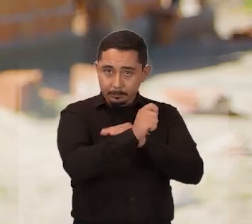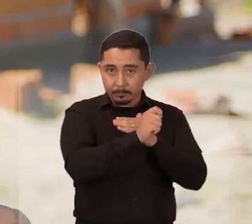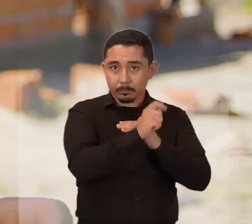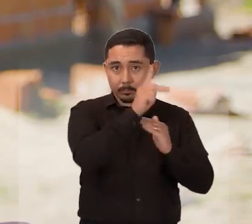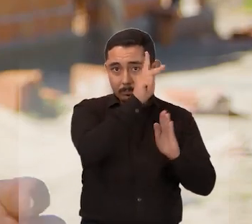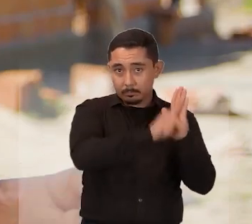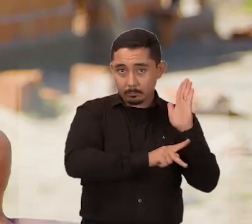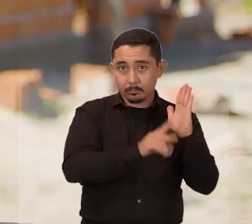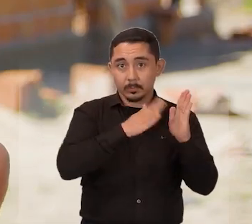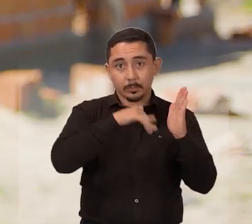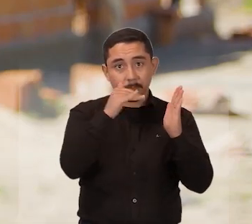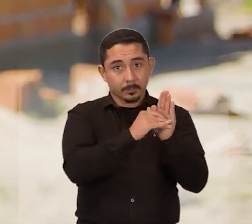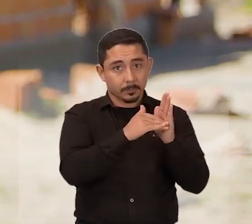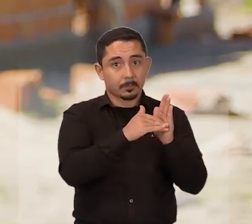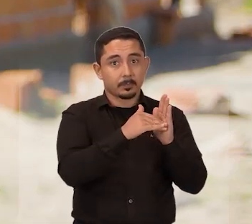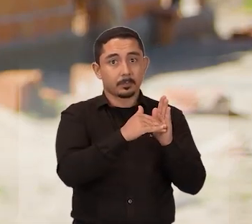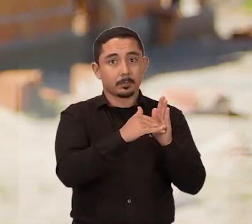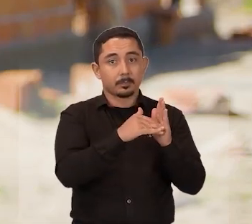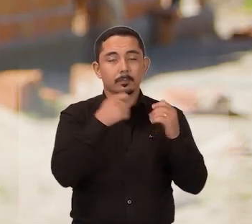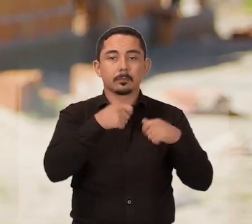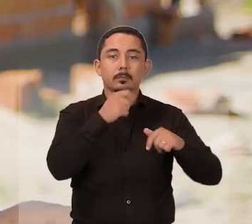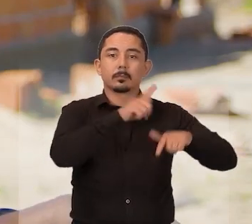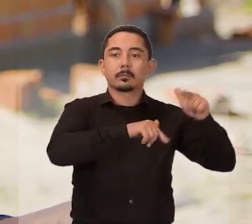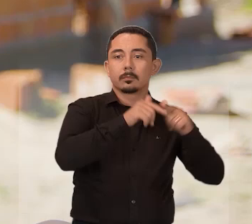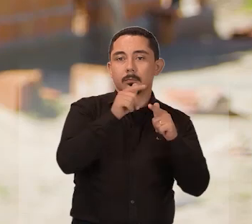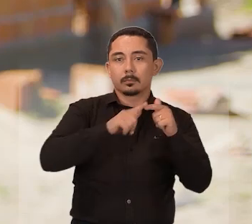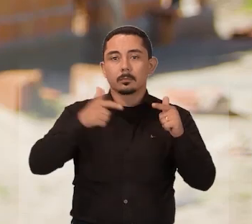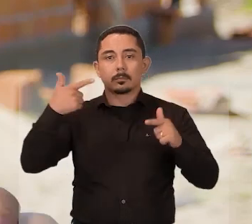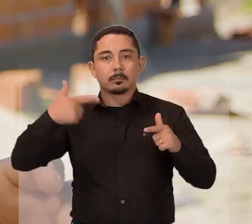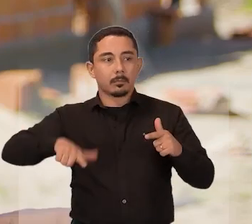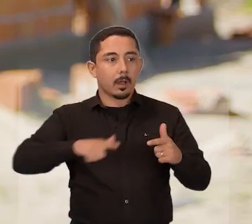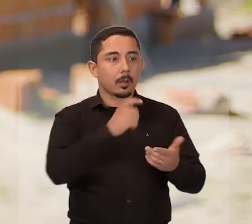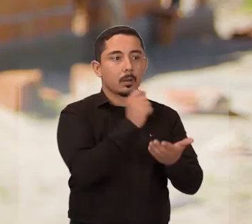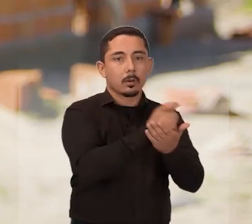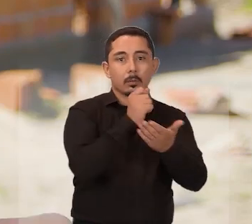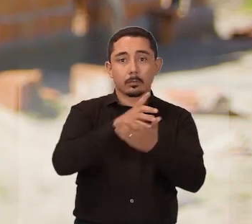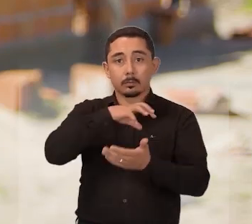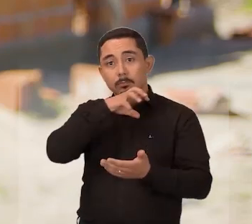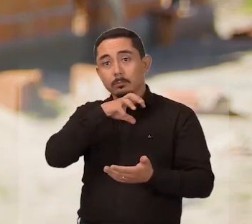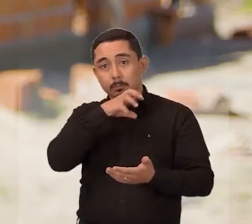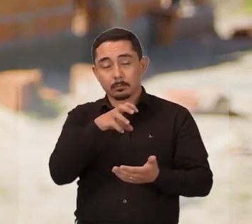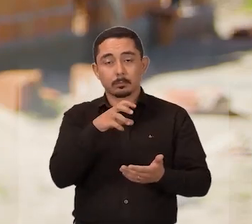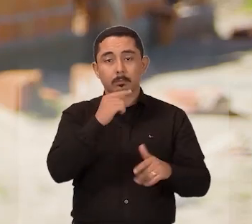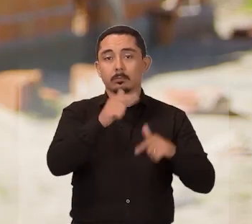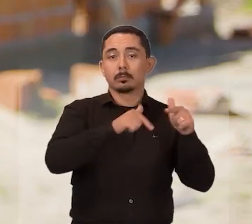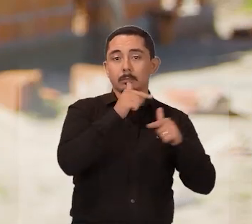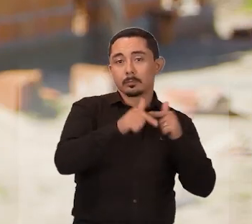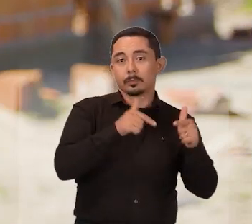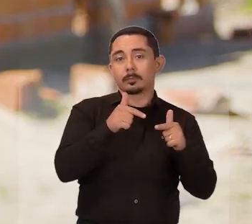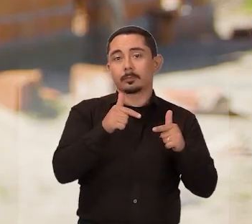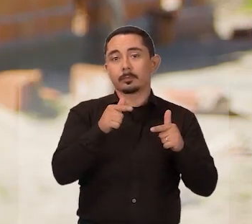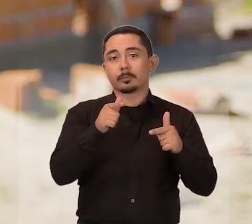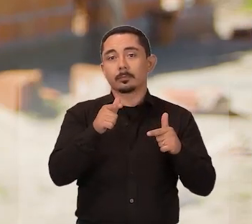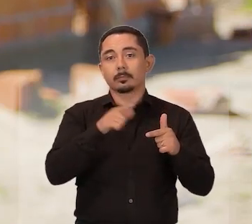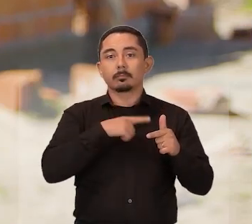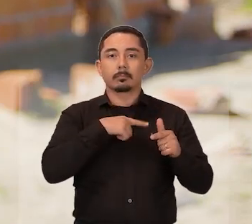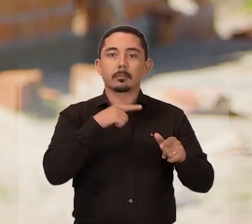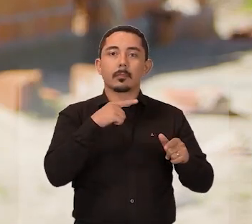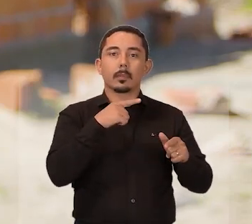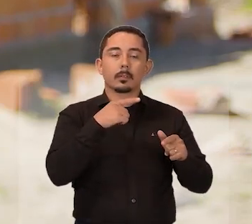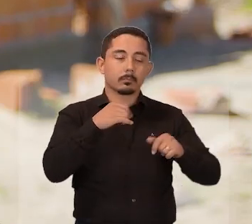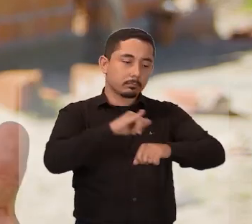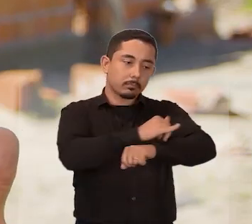universidade o projeto financiará todo o recurso para insumo e aquisição dos animais. Os